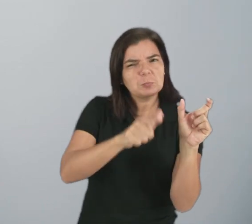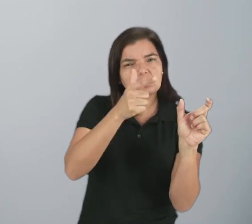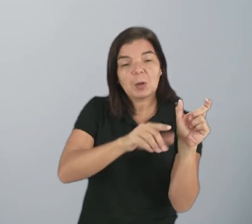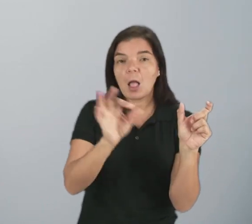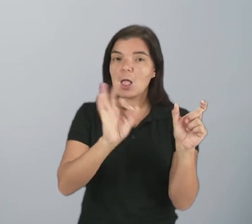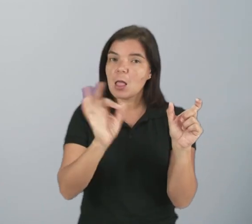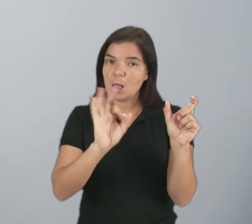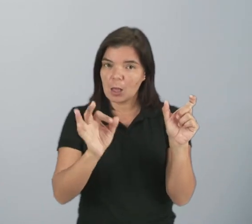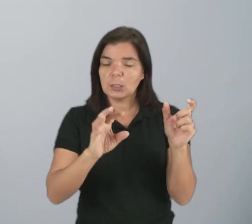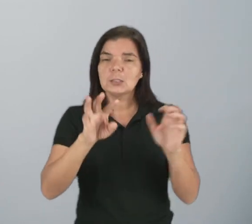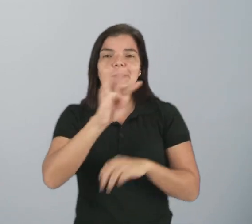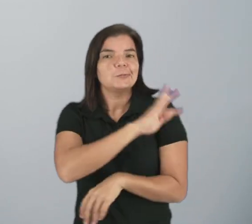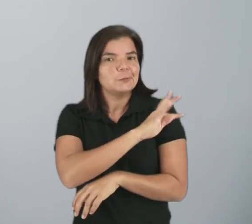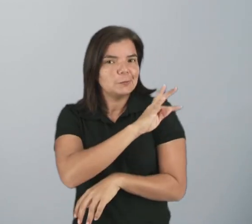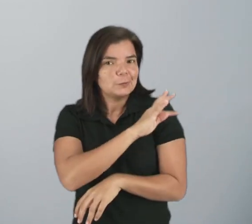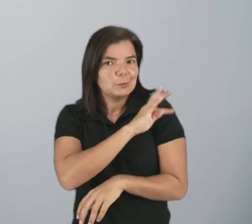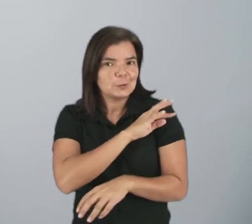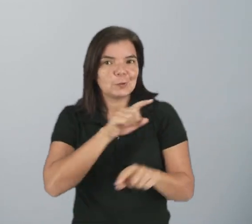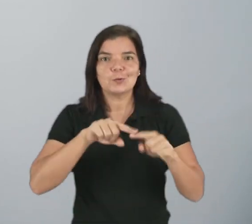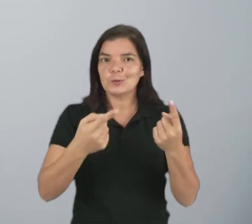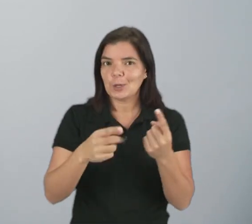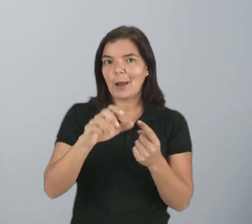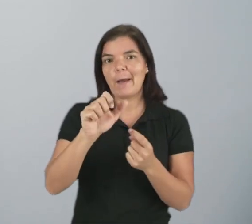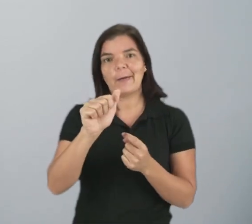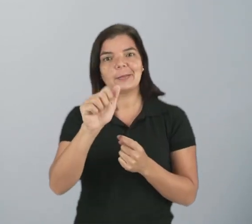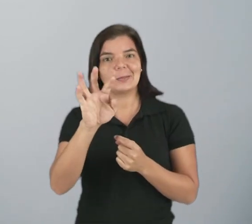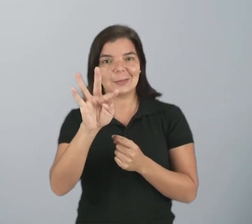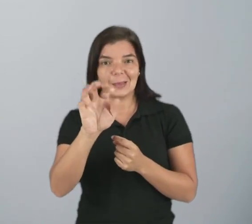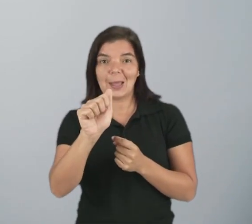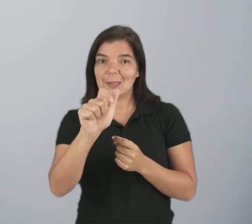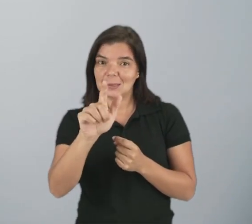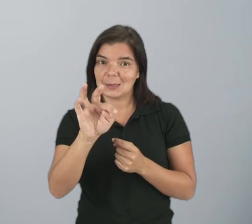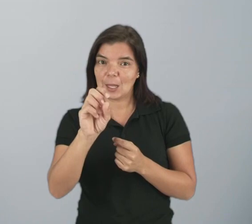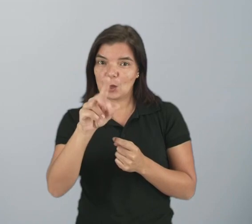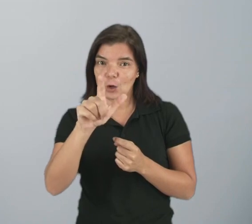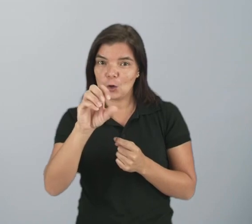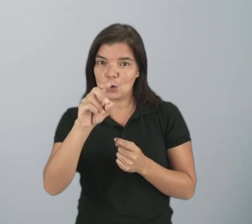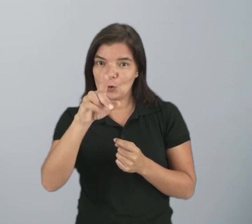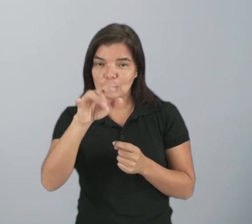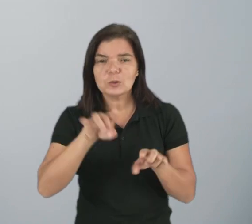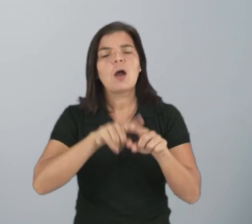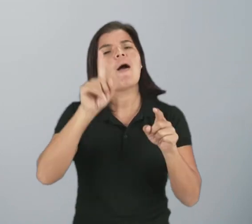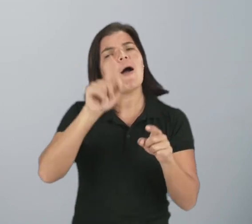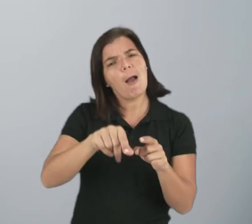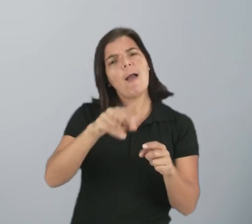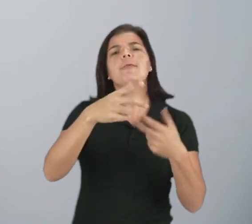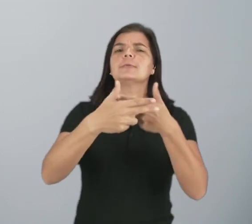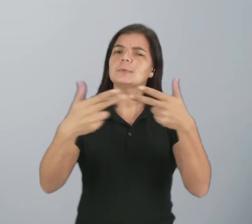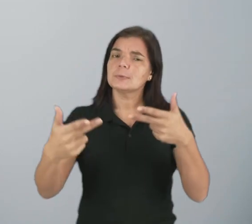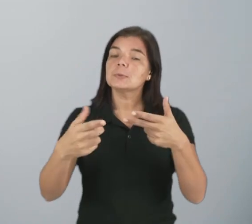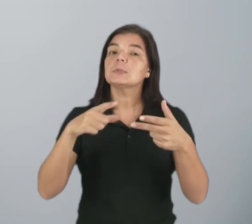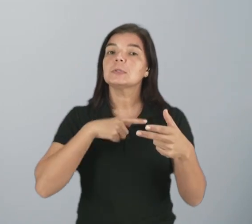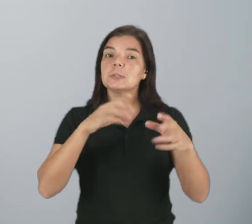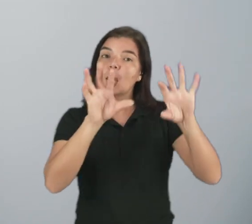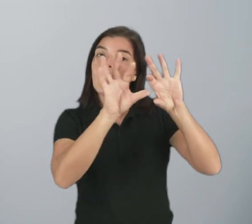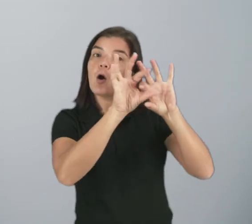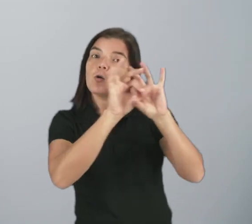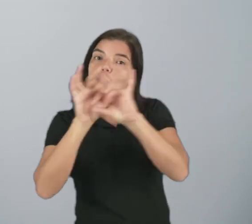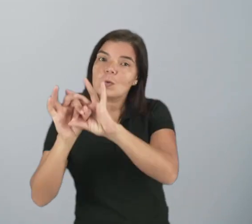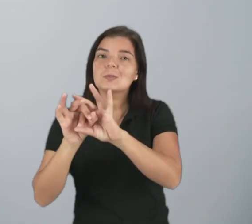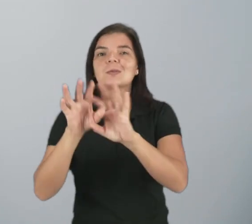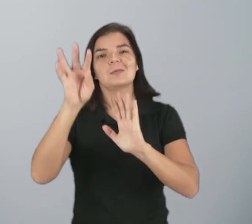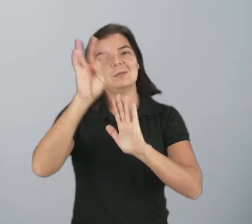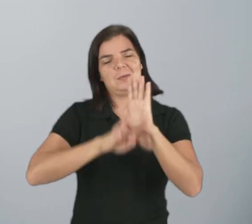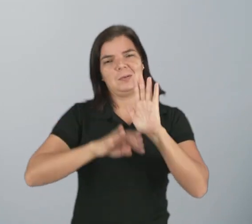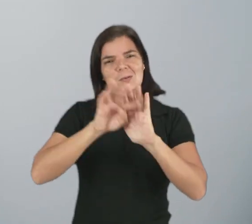chama tecnicamente de não tautologia, a não repetição é um dos elementos que trazem coesão ao texto. E